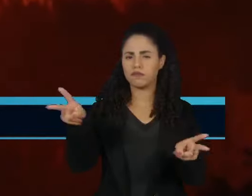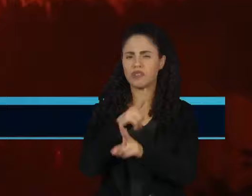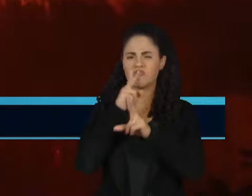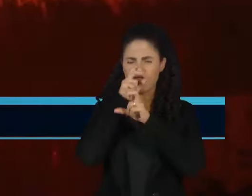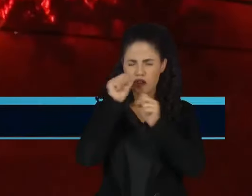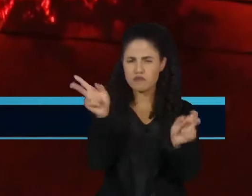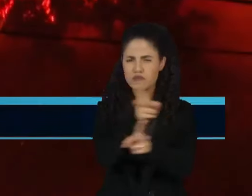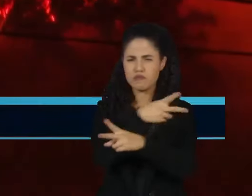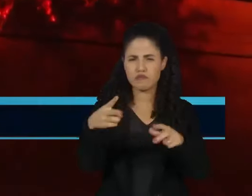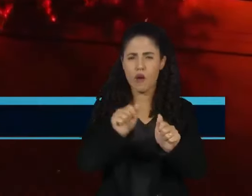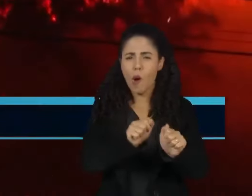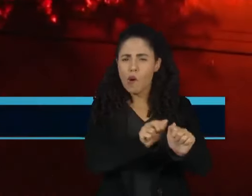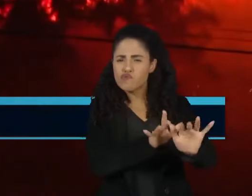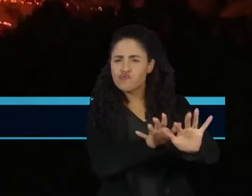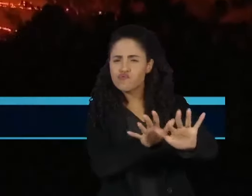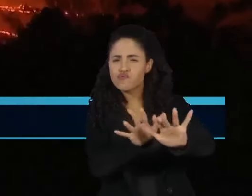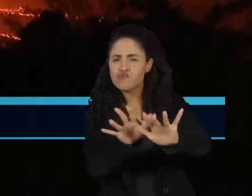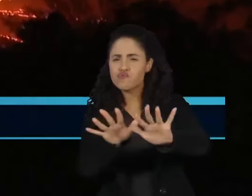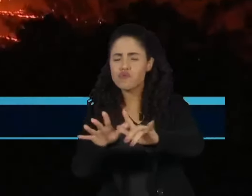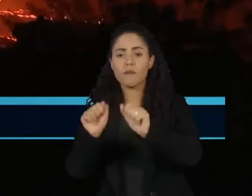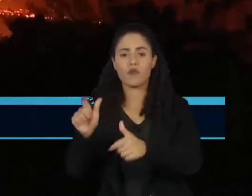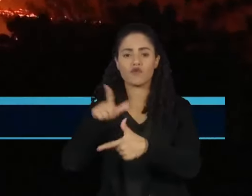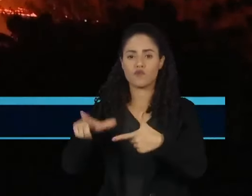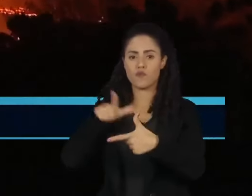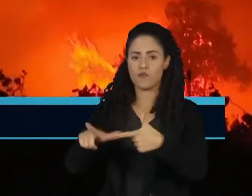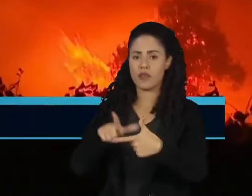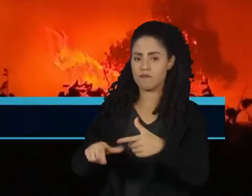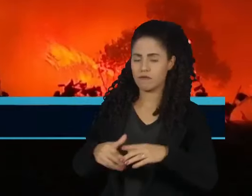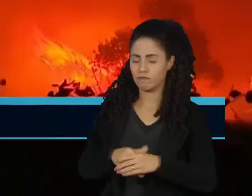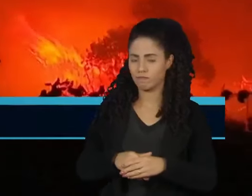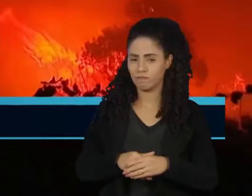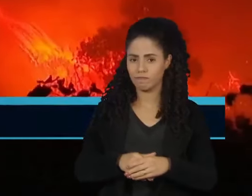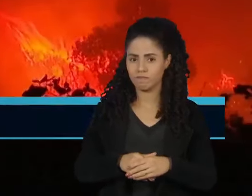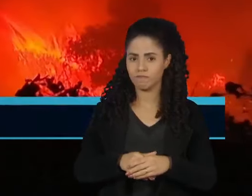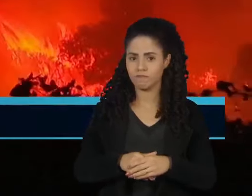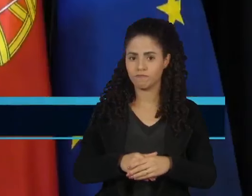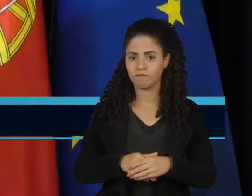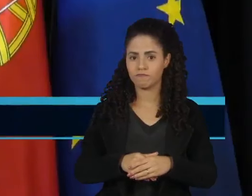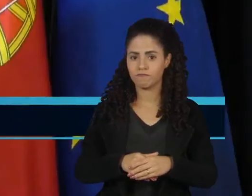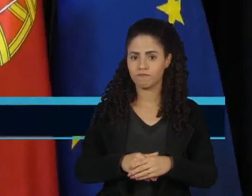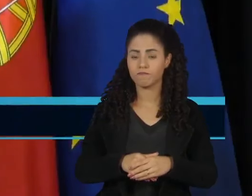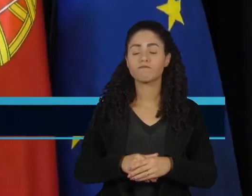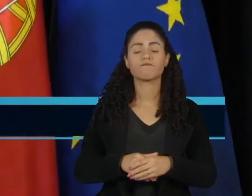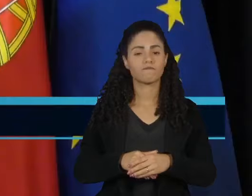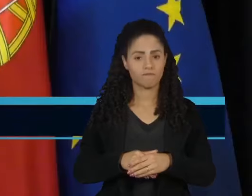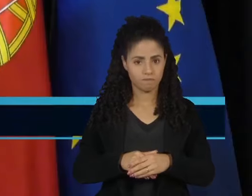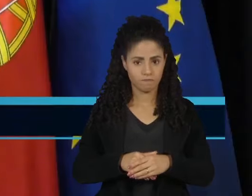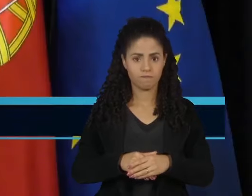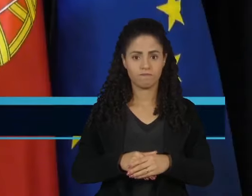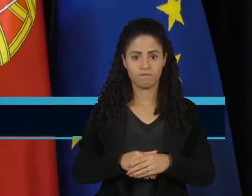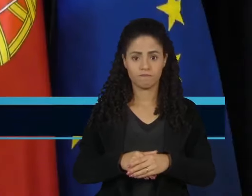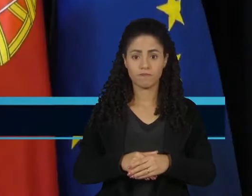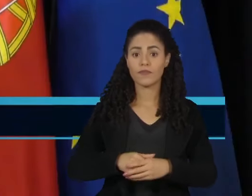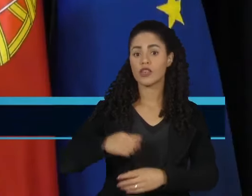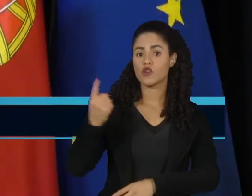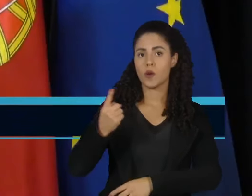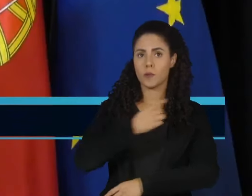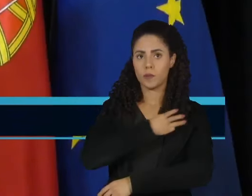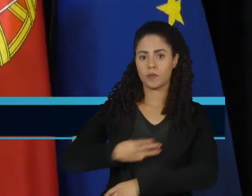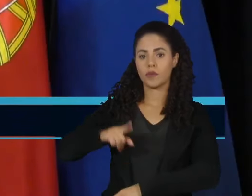podem espalhar ainda mais as chamas. atitudes criminosas. O primeiro-ministro